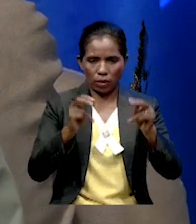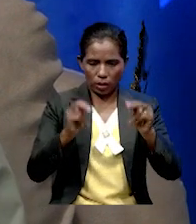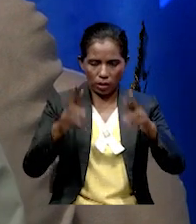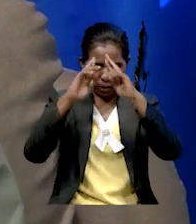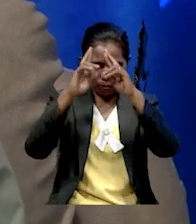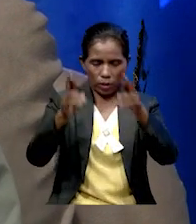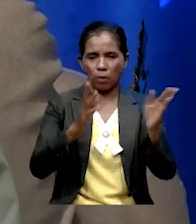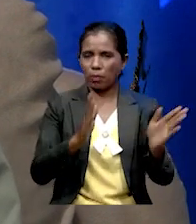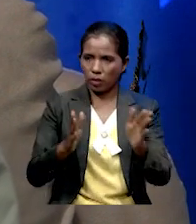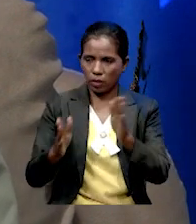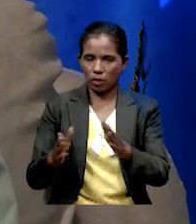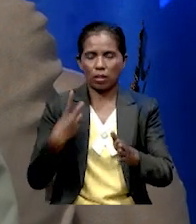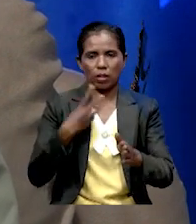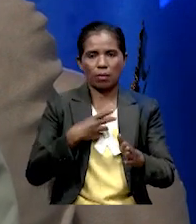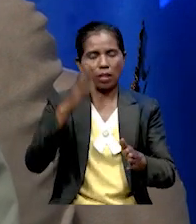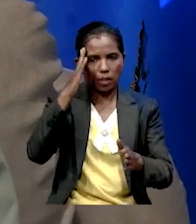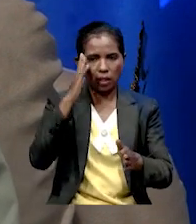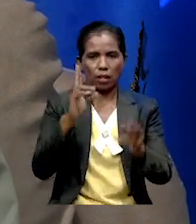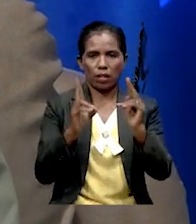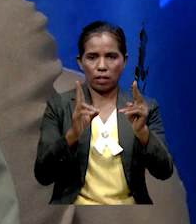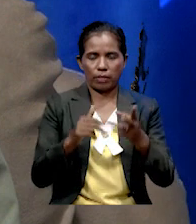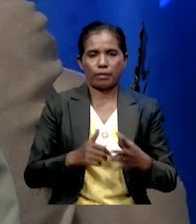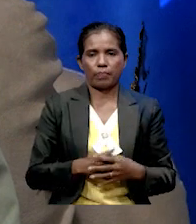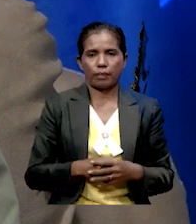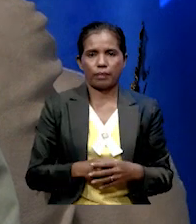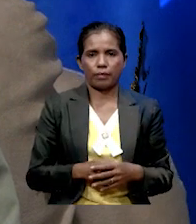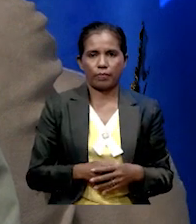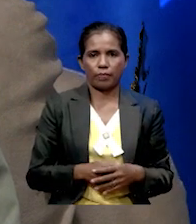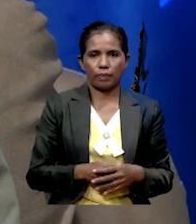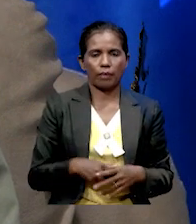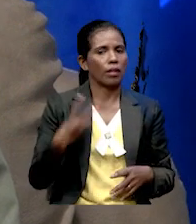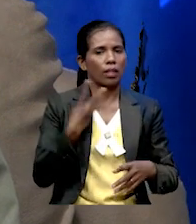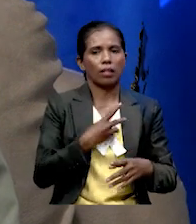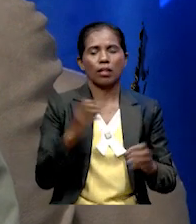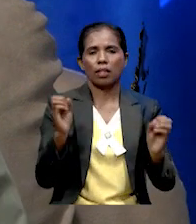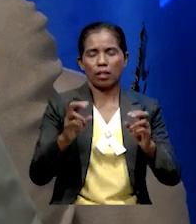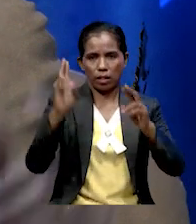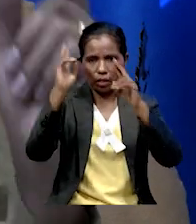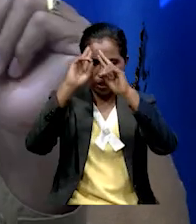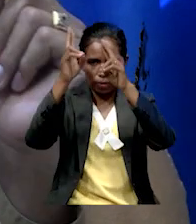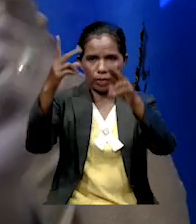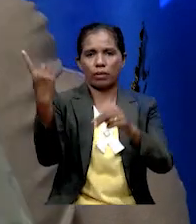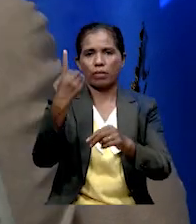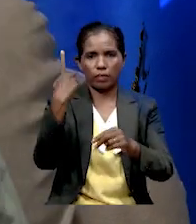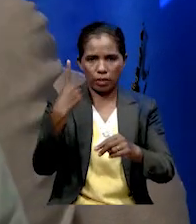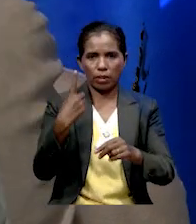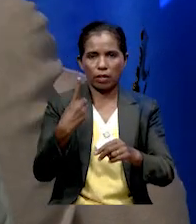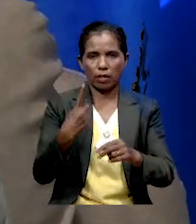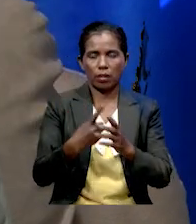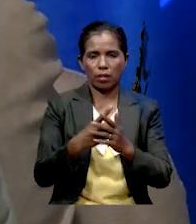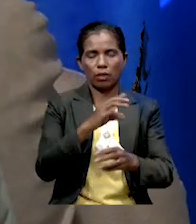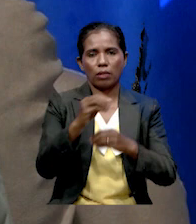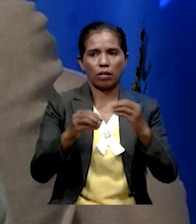também é descoberto verdadeiro material. E está respeito na parte, princípio da